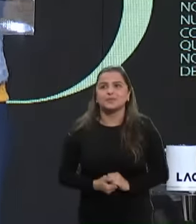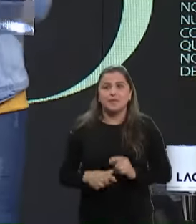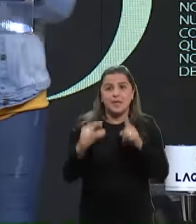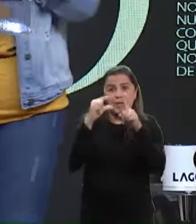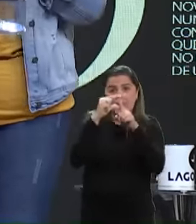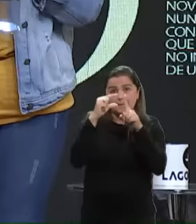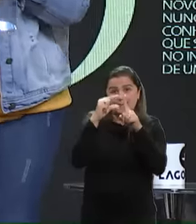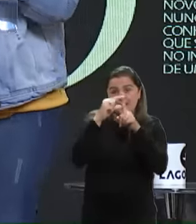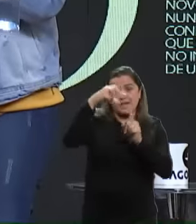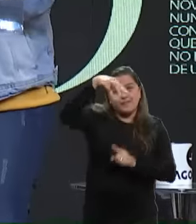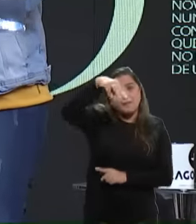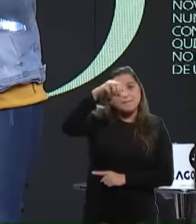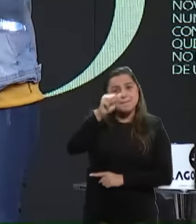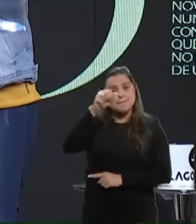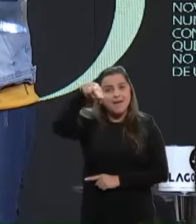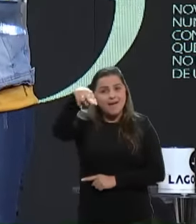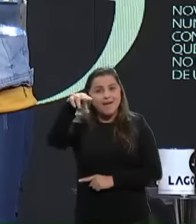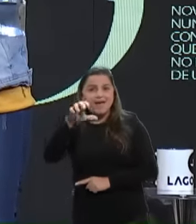Só que a palavra maná